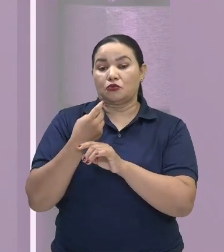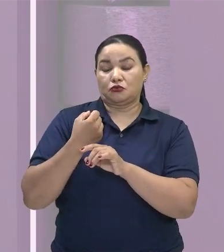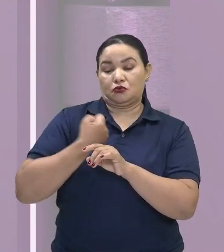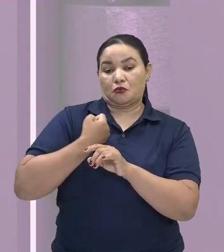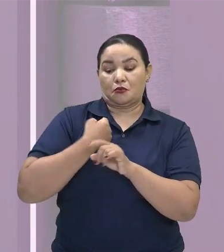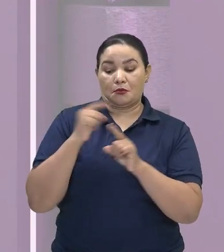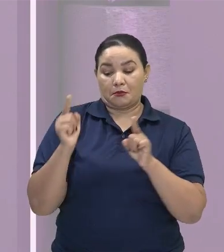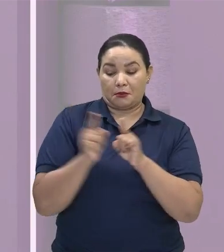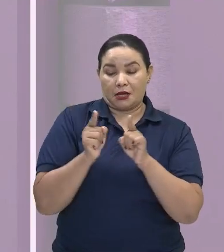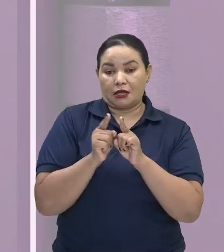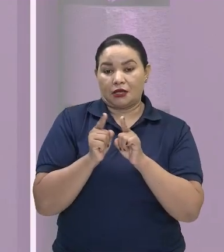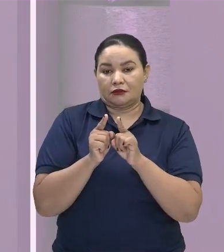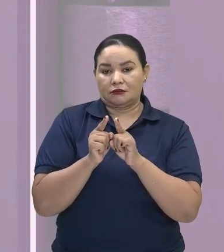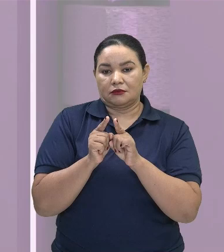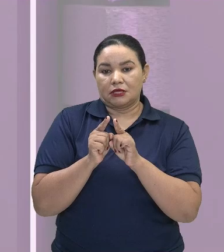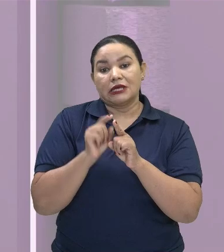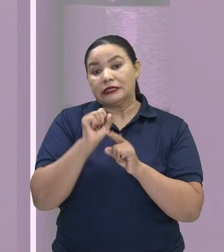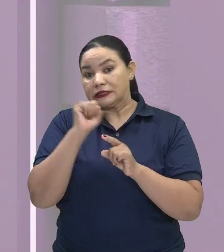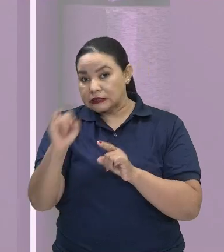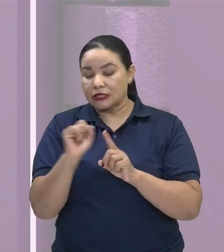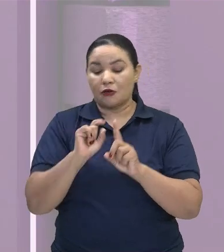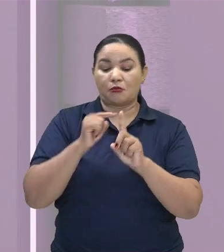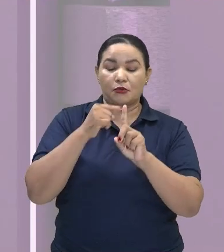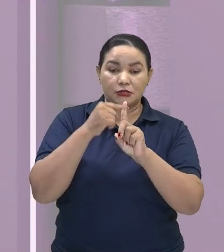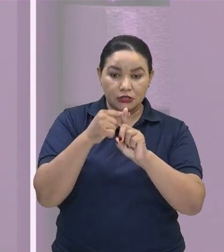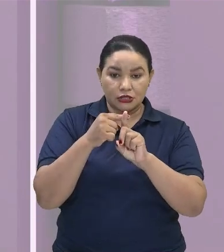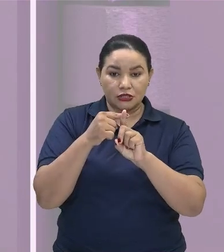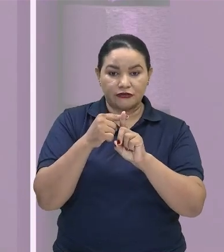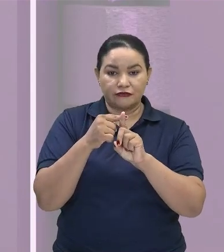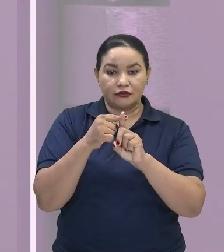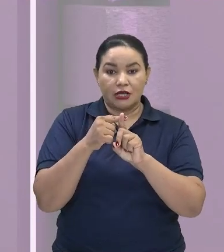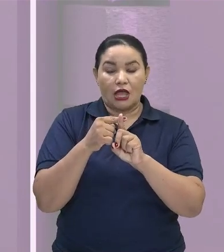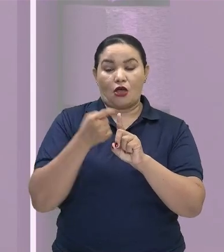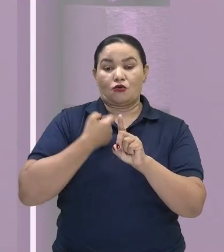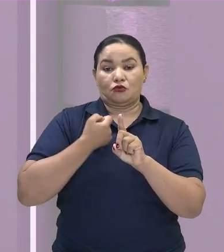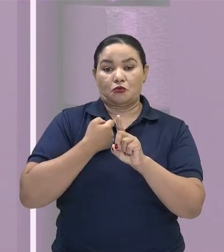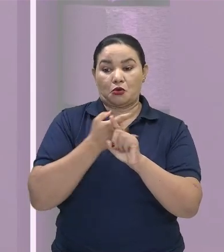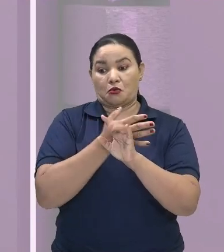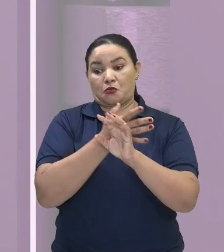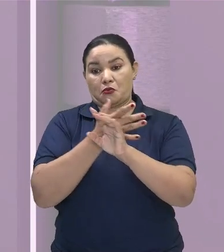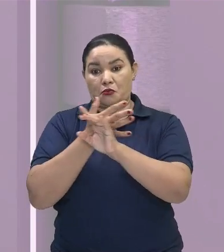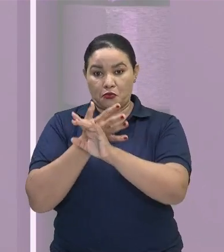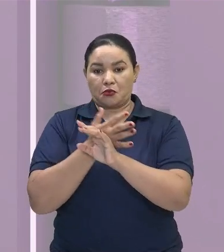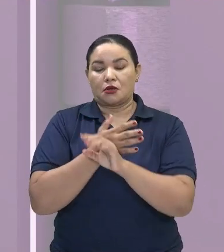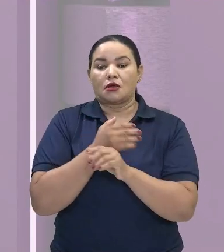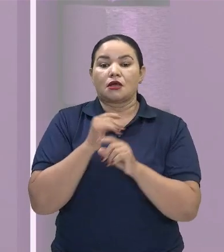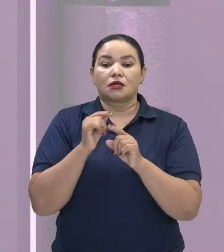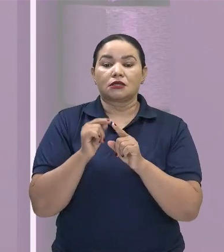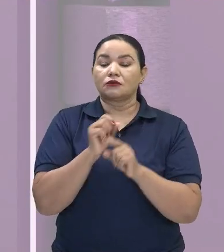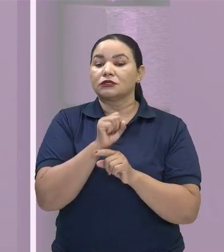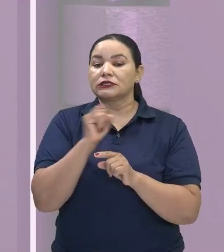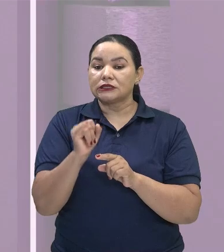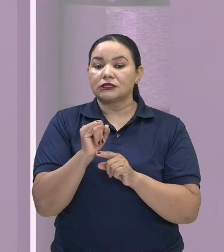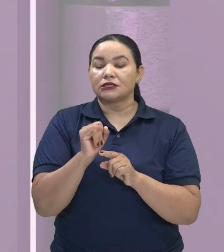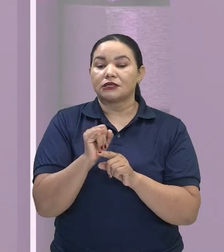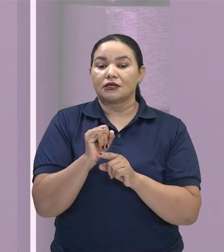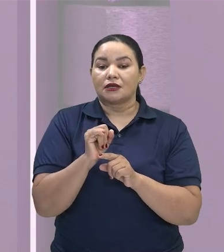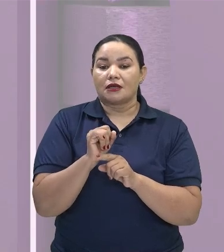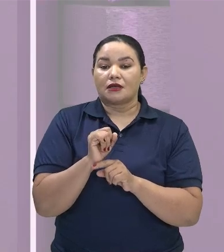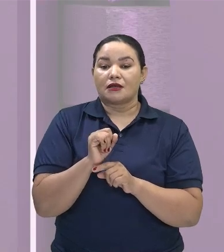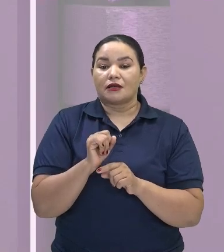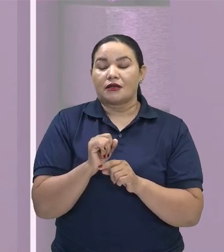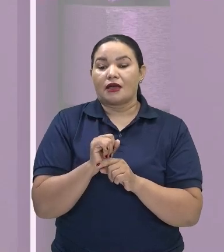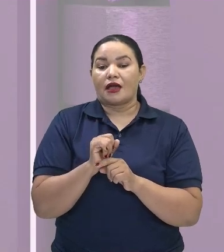Ele é um número de expoente positivo? Ah, se é expoente positivo, então ele é um número grande. Então, se ele é um número grande, vai obedecer aquela regra